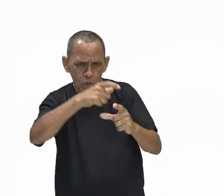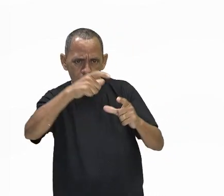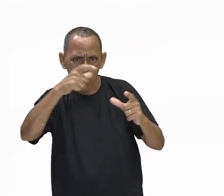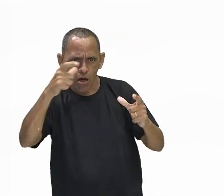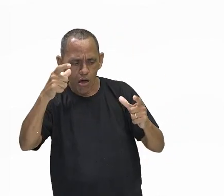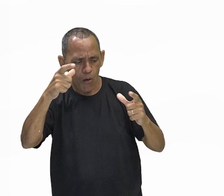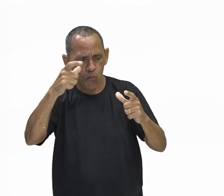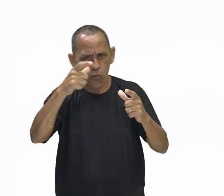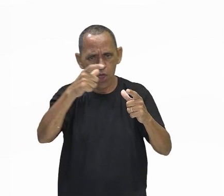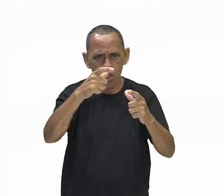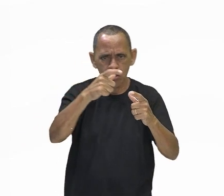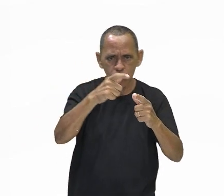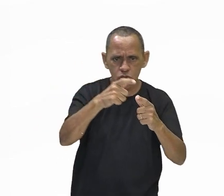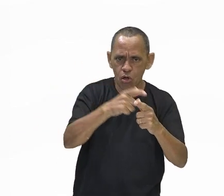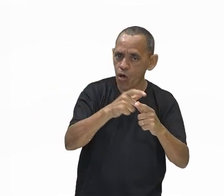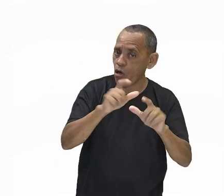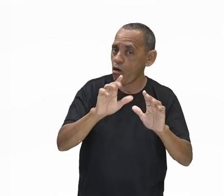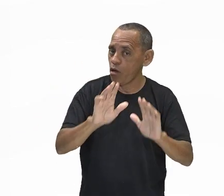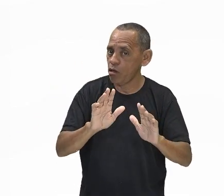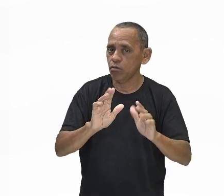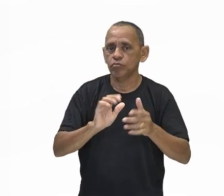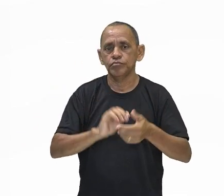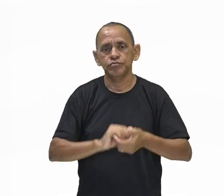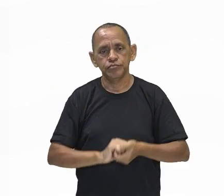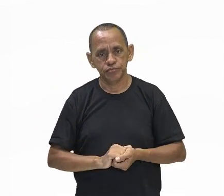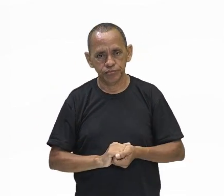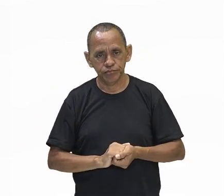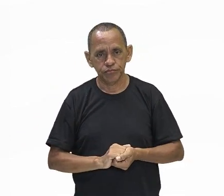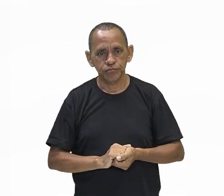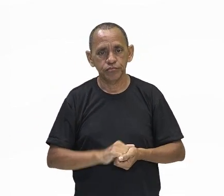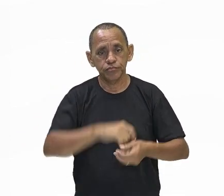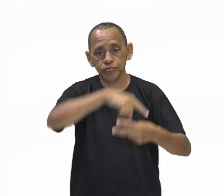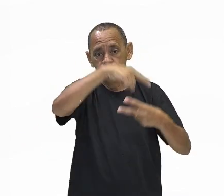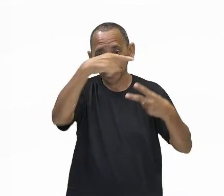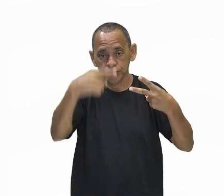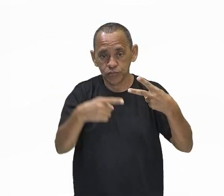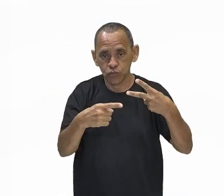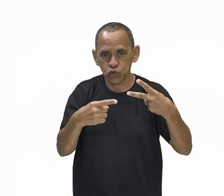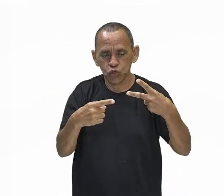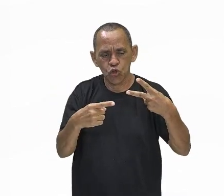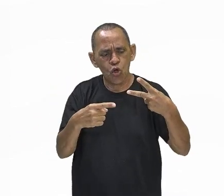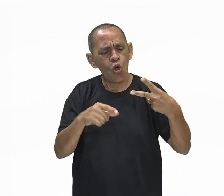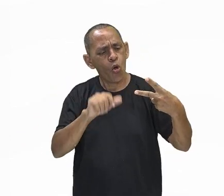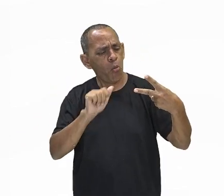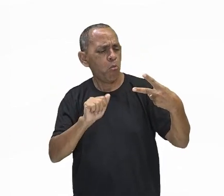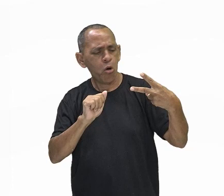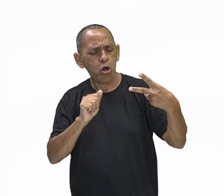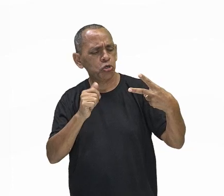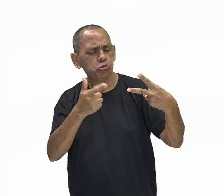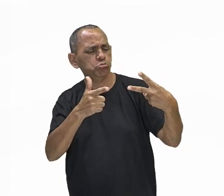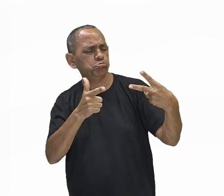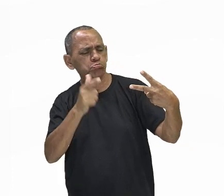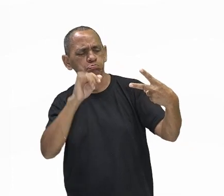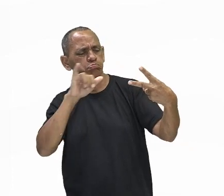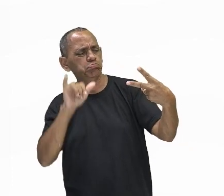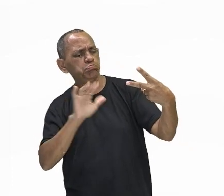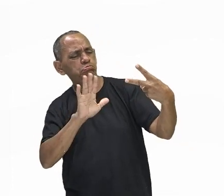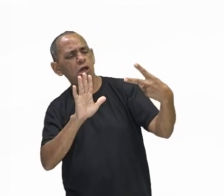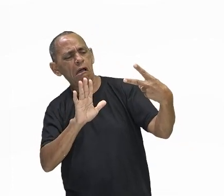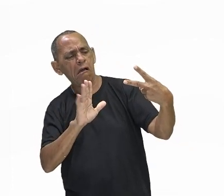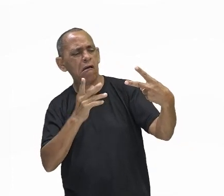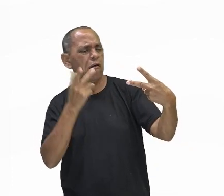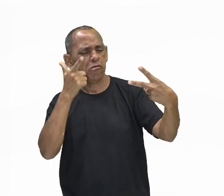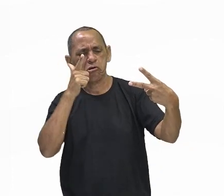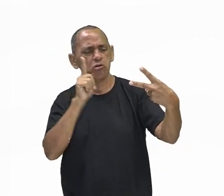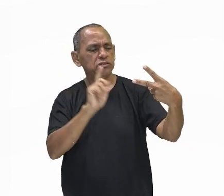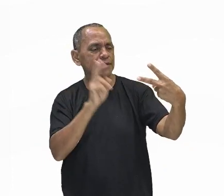real, invertida e maior que o objeto. Nós podemos não construir imagem nenhuma, que nós chamamos de imagem imprópria, porque ela foi formada